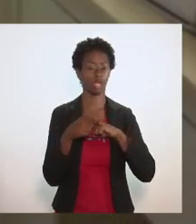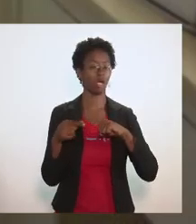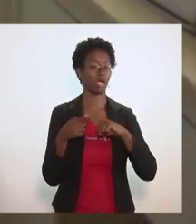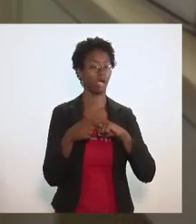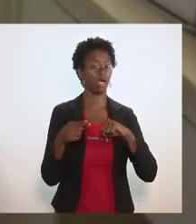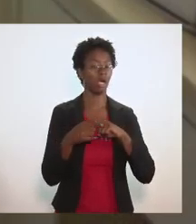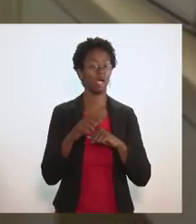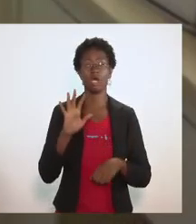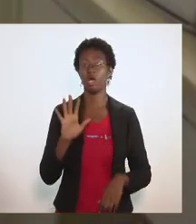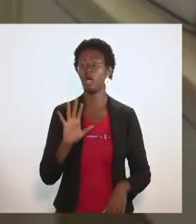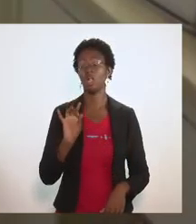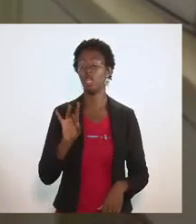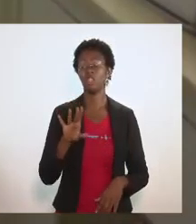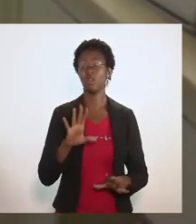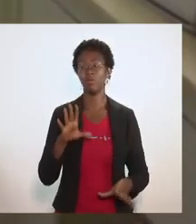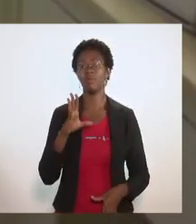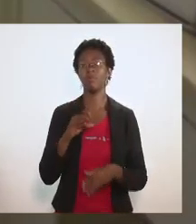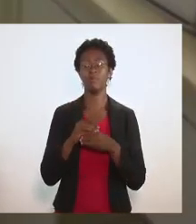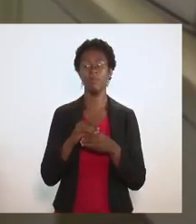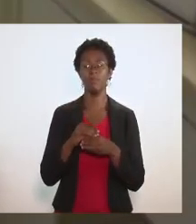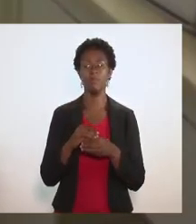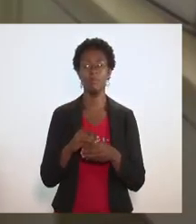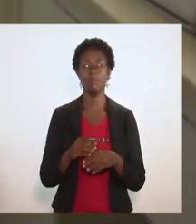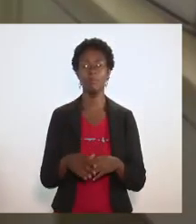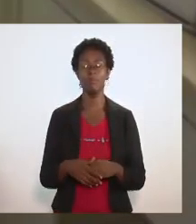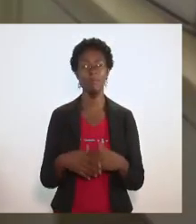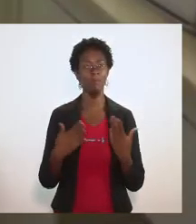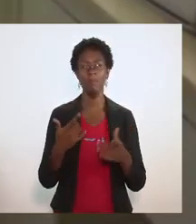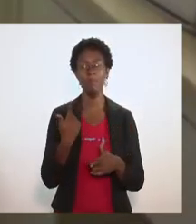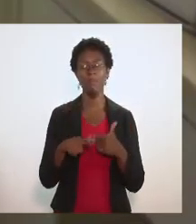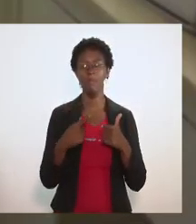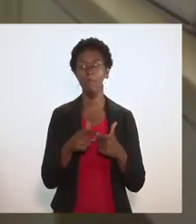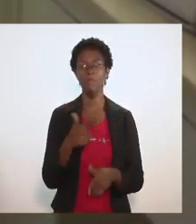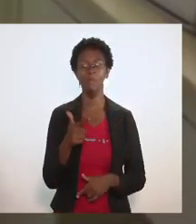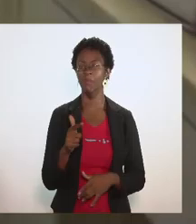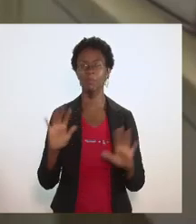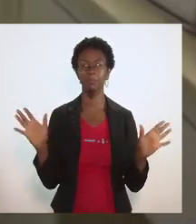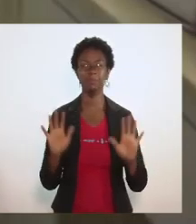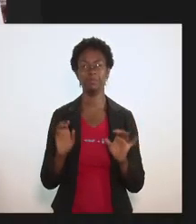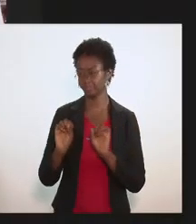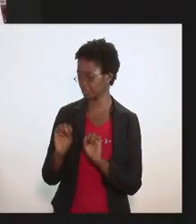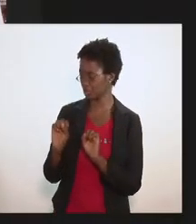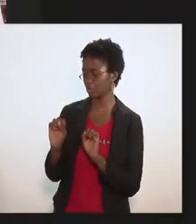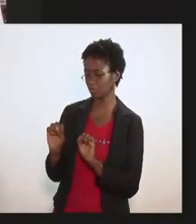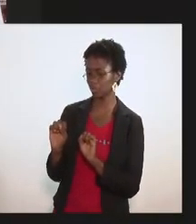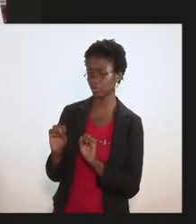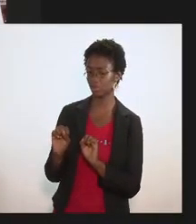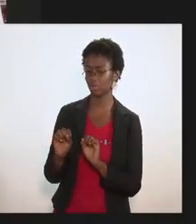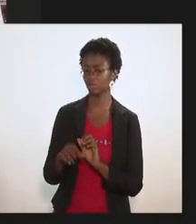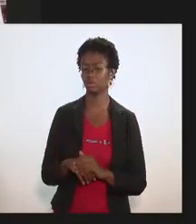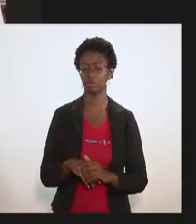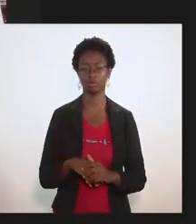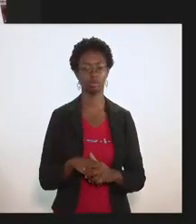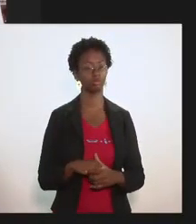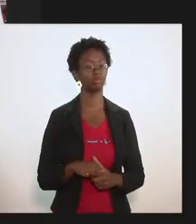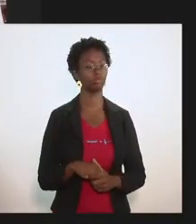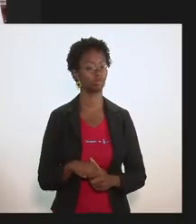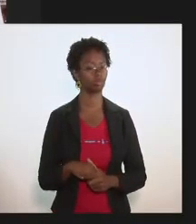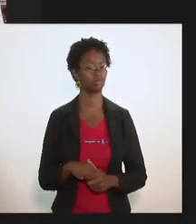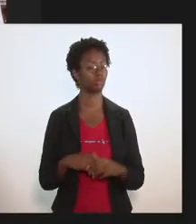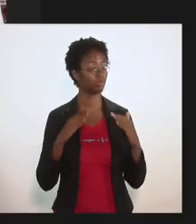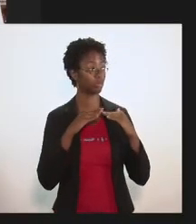não tem contradição, porque se o senhor aceita esse artigo, essa emenda número 1,